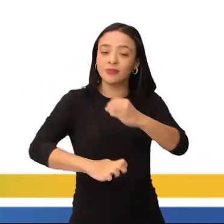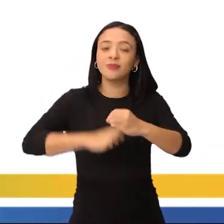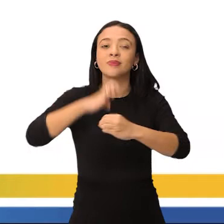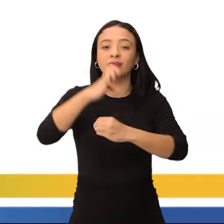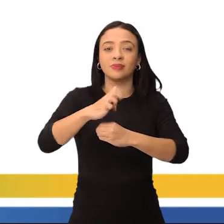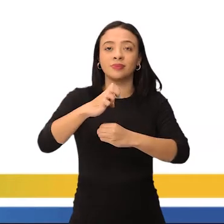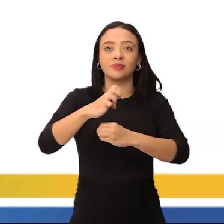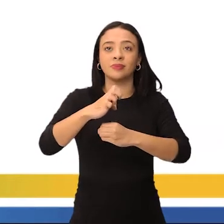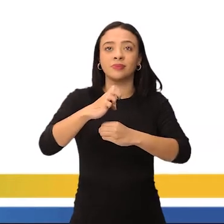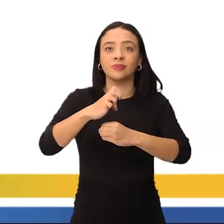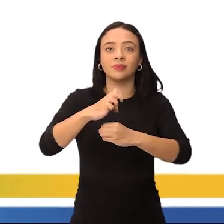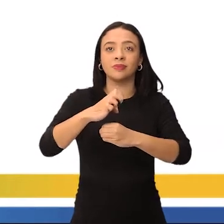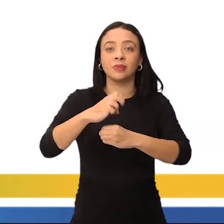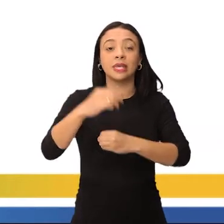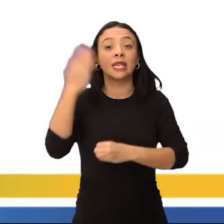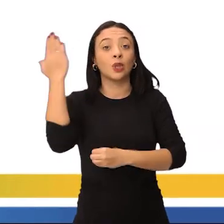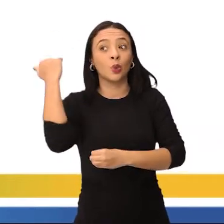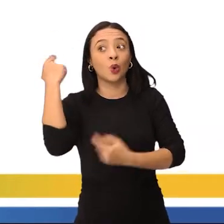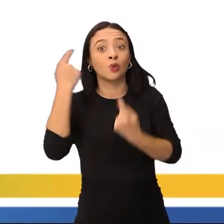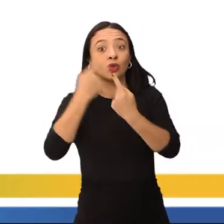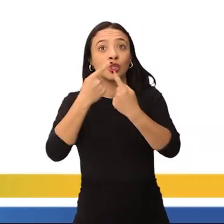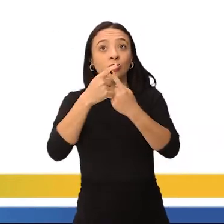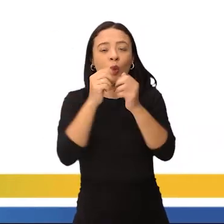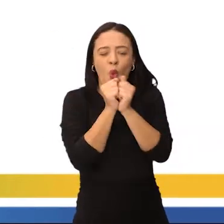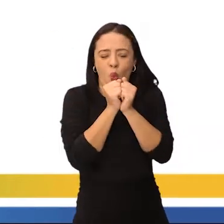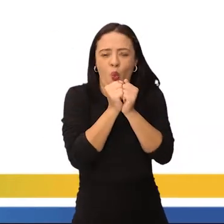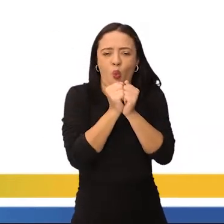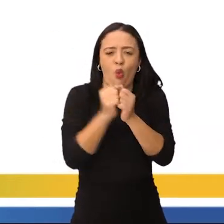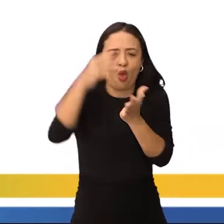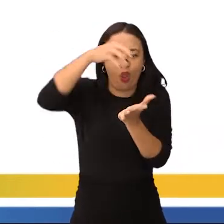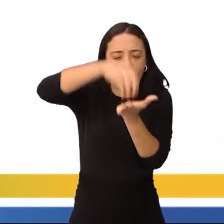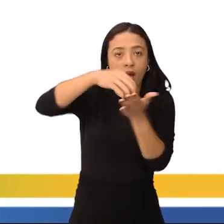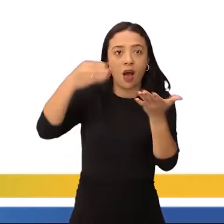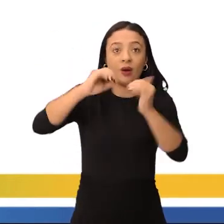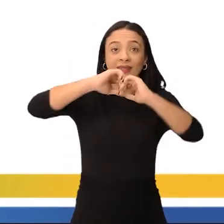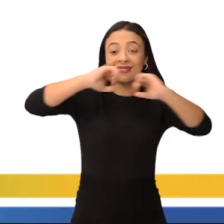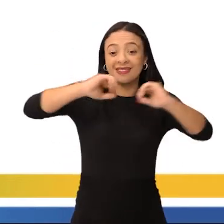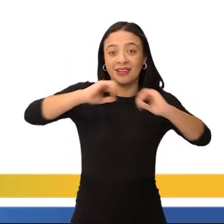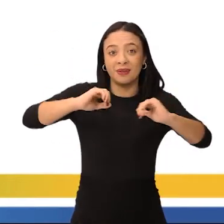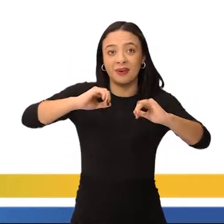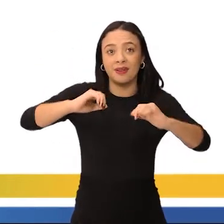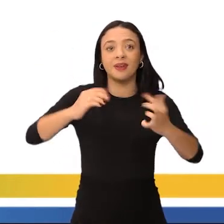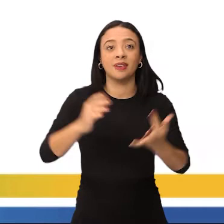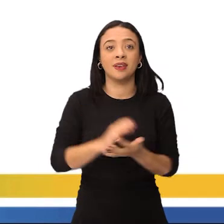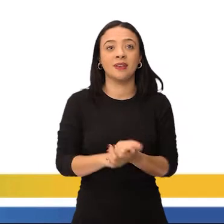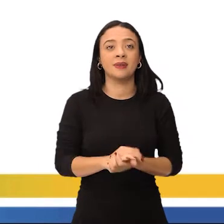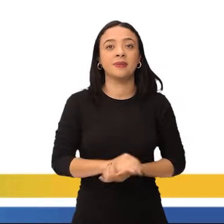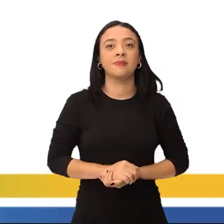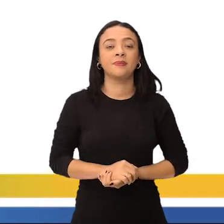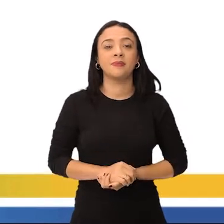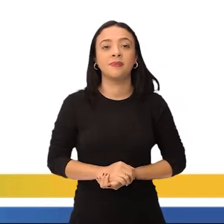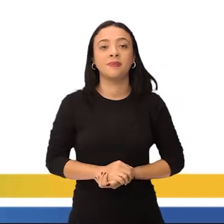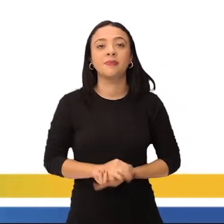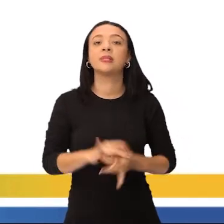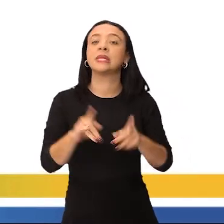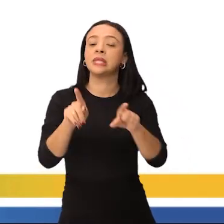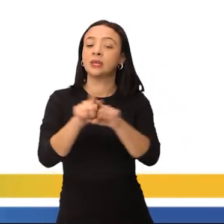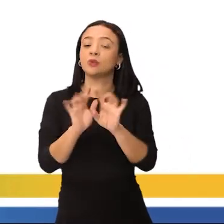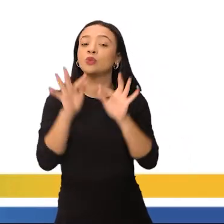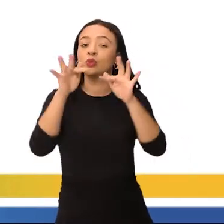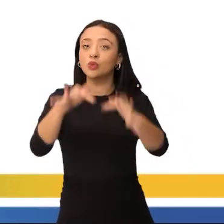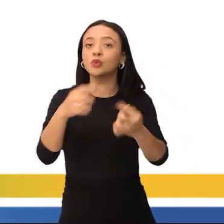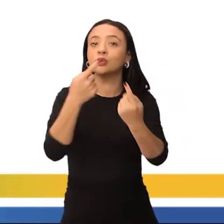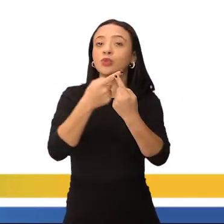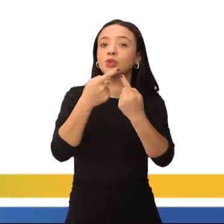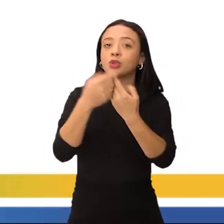cargas que no modelo anterior estavam coladas ao núcleo eu agora estão separados nem uma região ao redor do núcleo Oi e